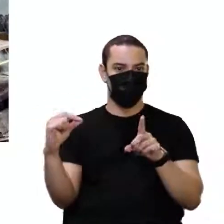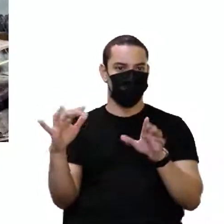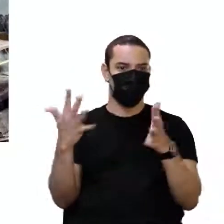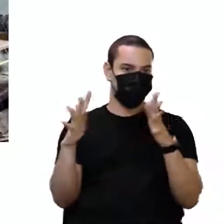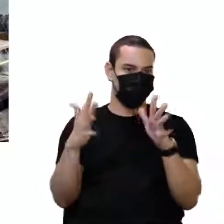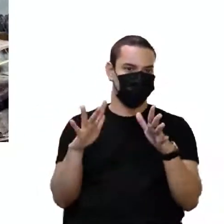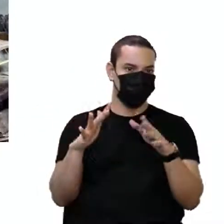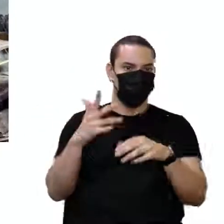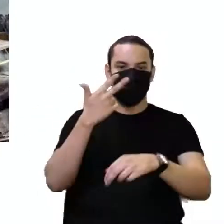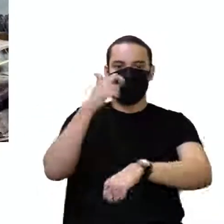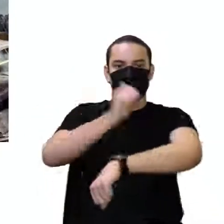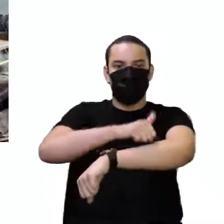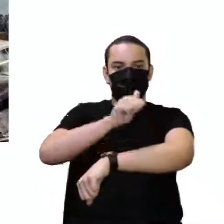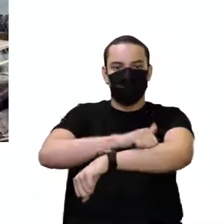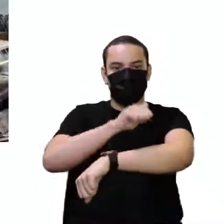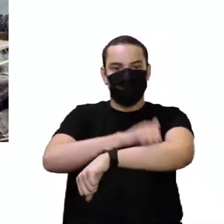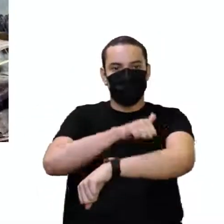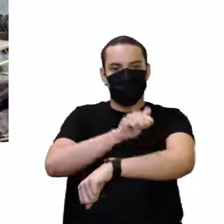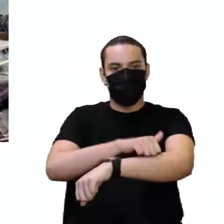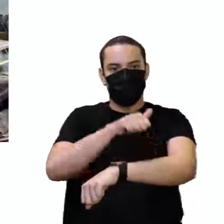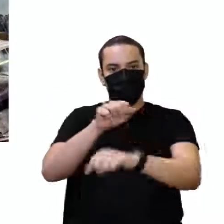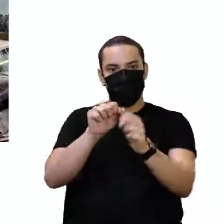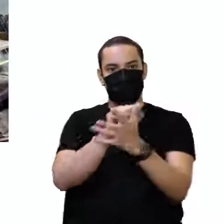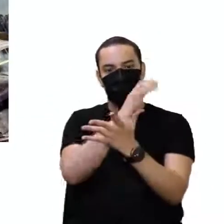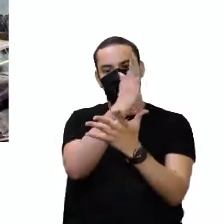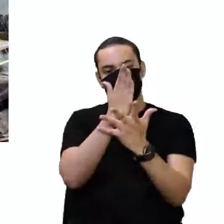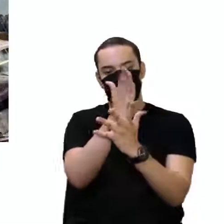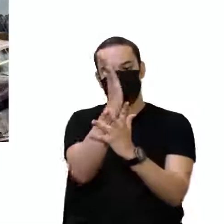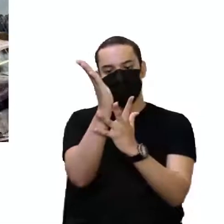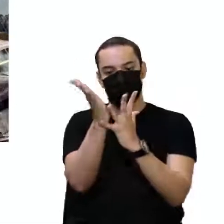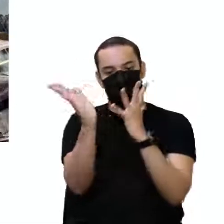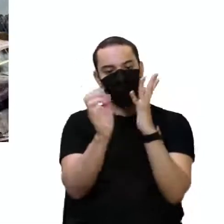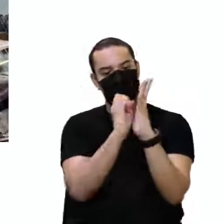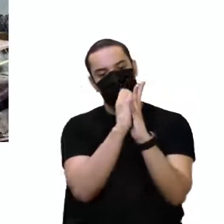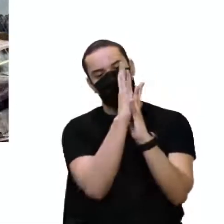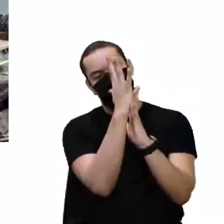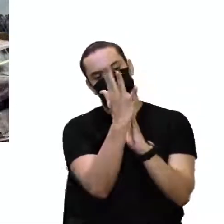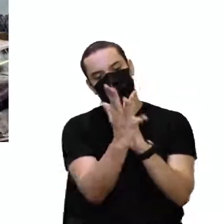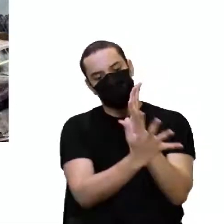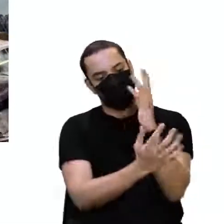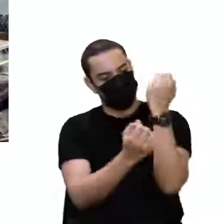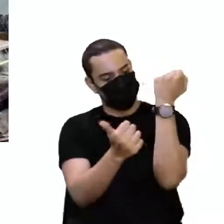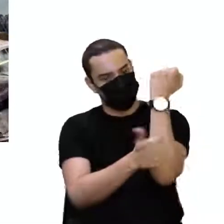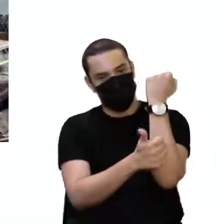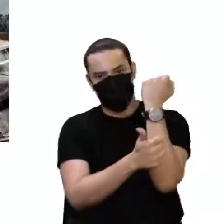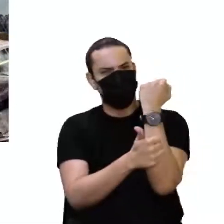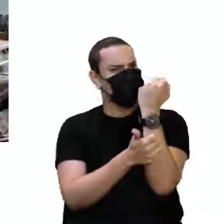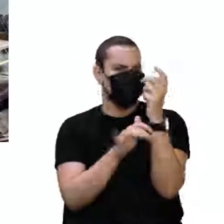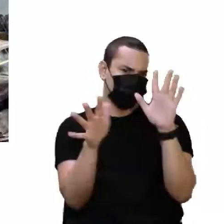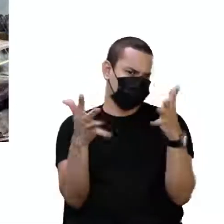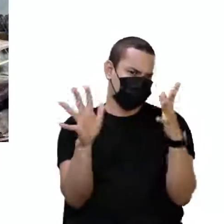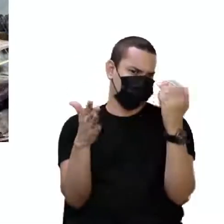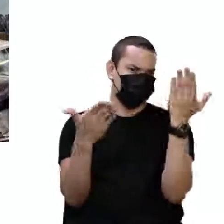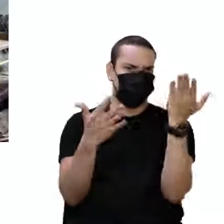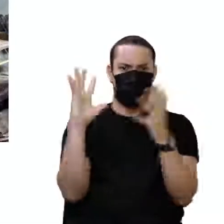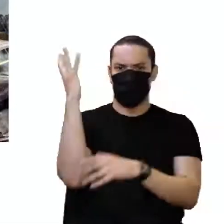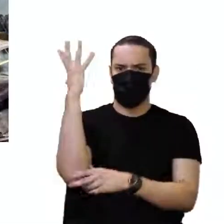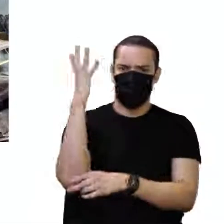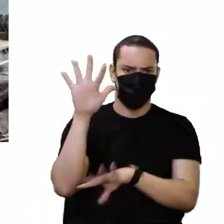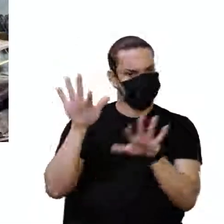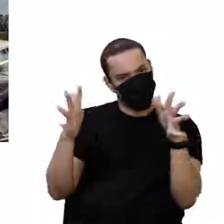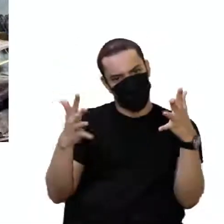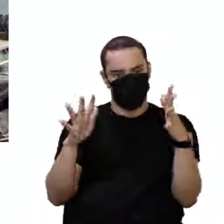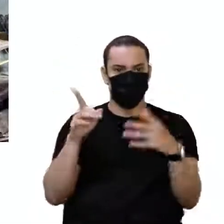É alguns galhos, né? Algumas estruturas da casca de alguma árvore que está ali no